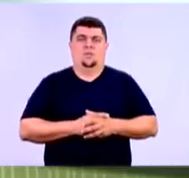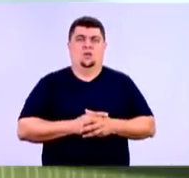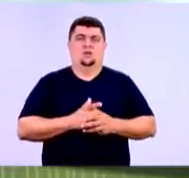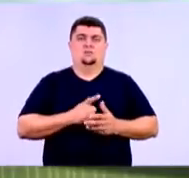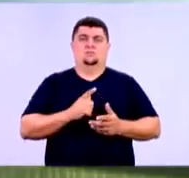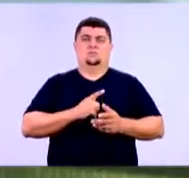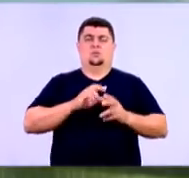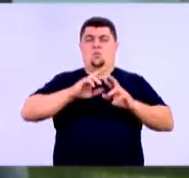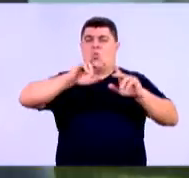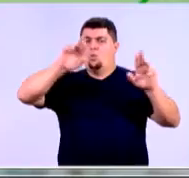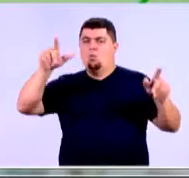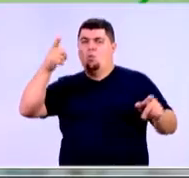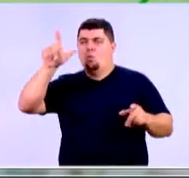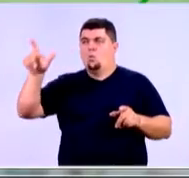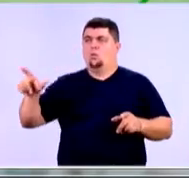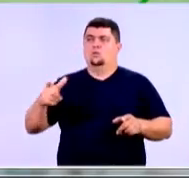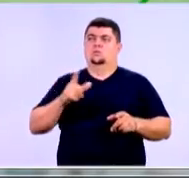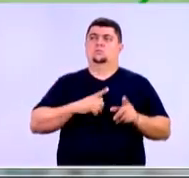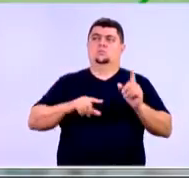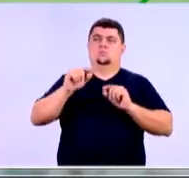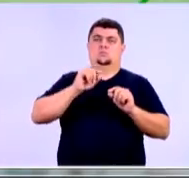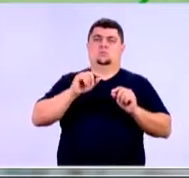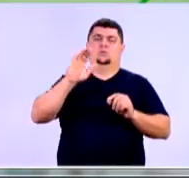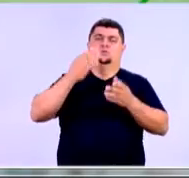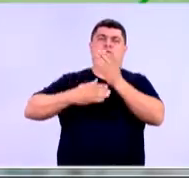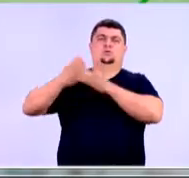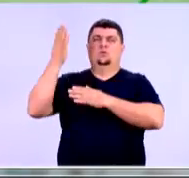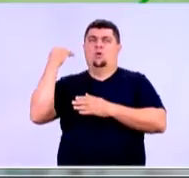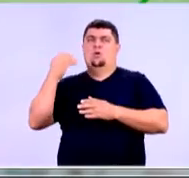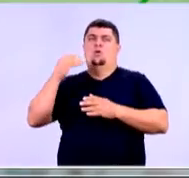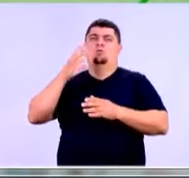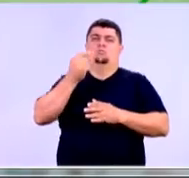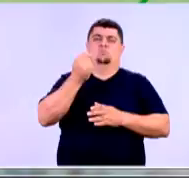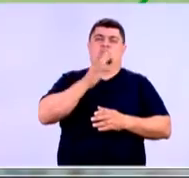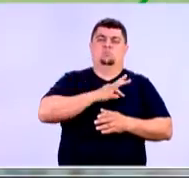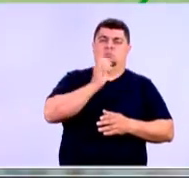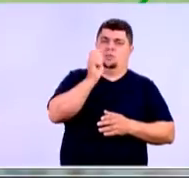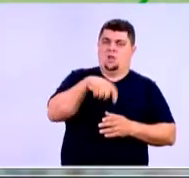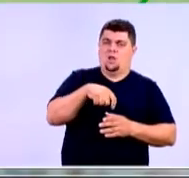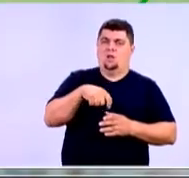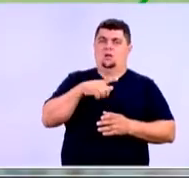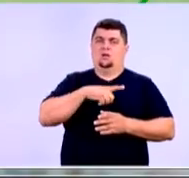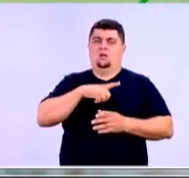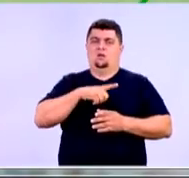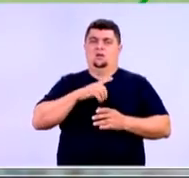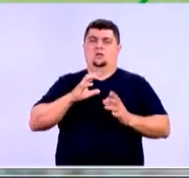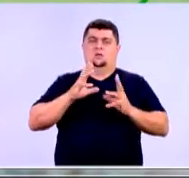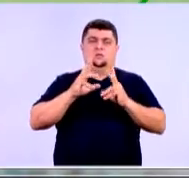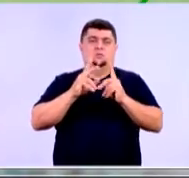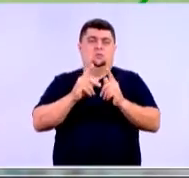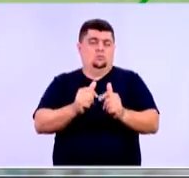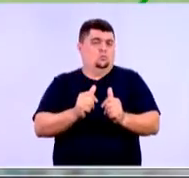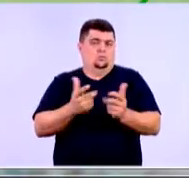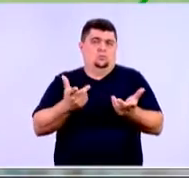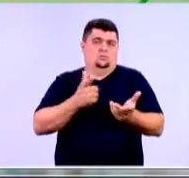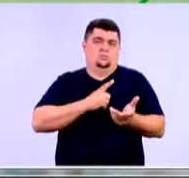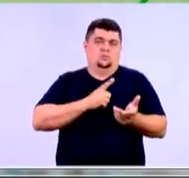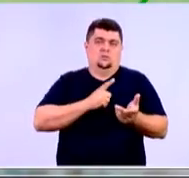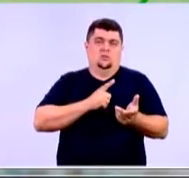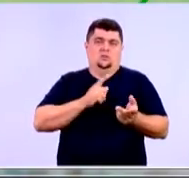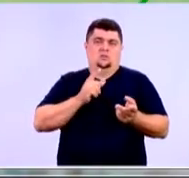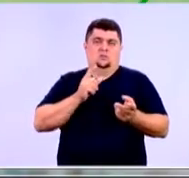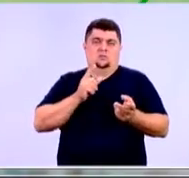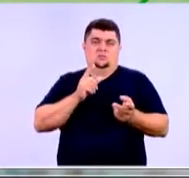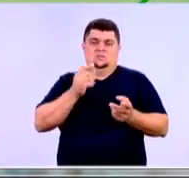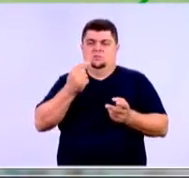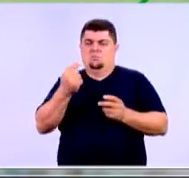demais elementos aqui no quadro, como histórico, as condições e a capacidade, eles estão mais presentes mesmo quando trata-se de